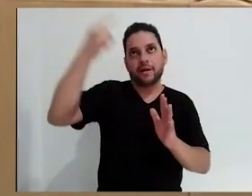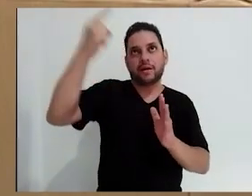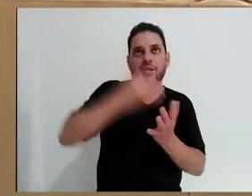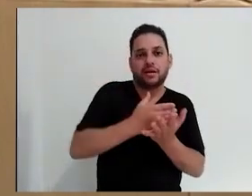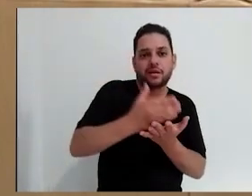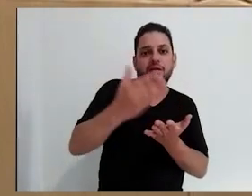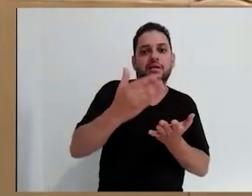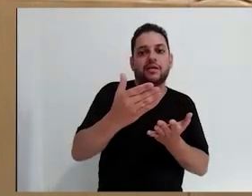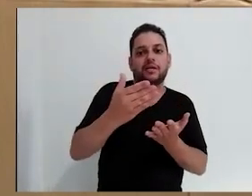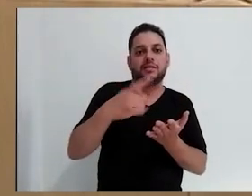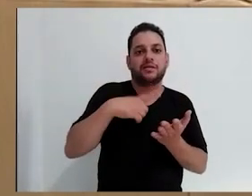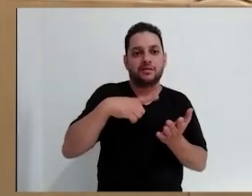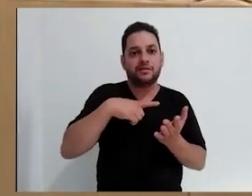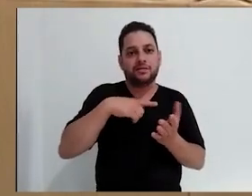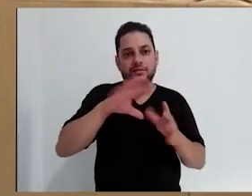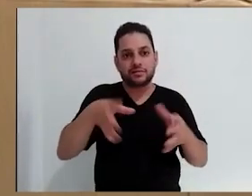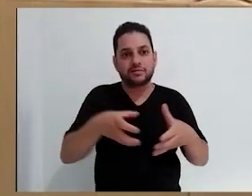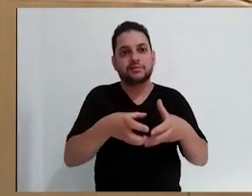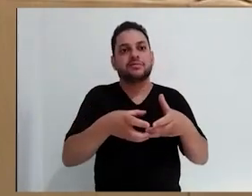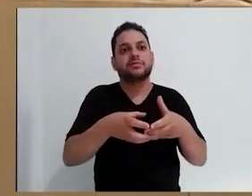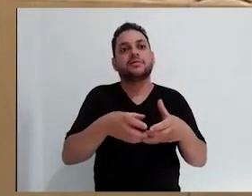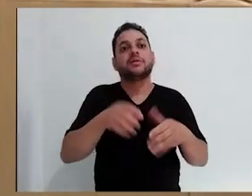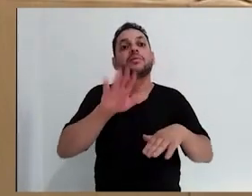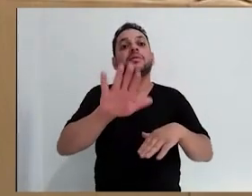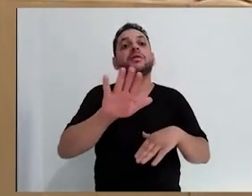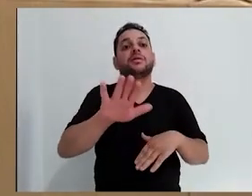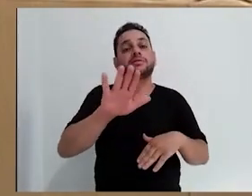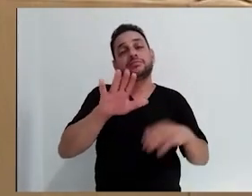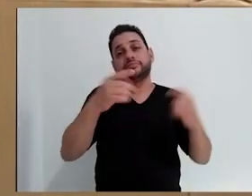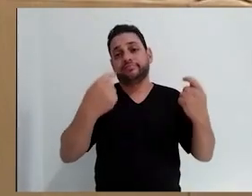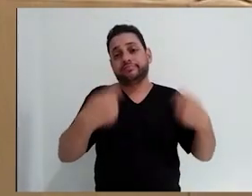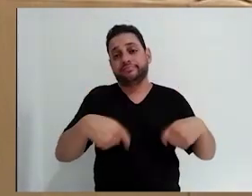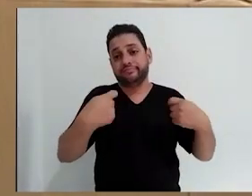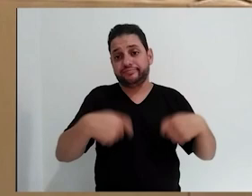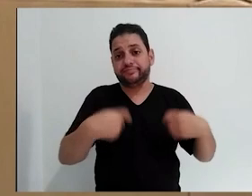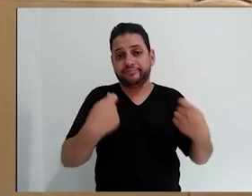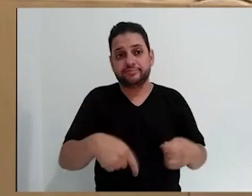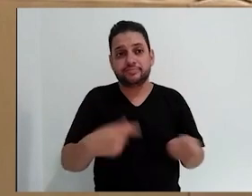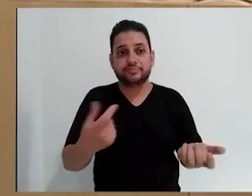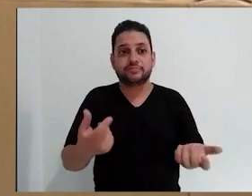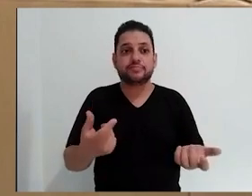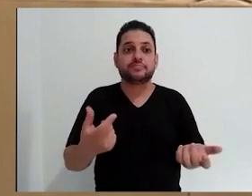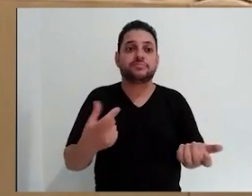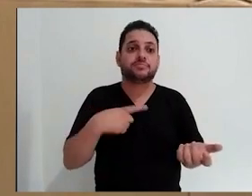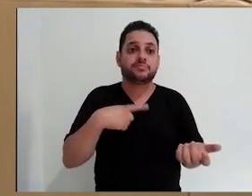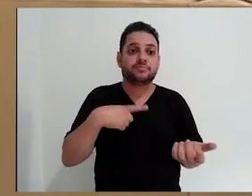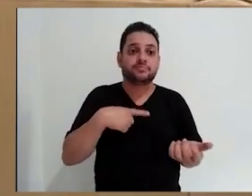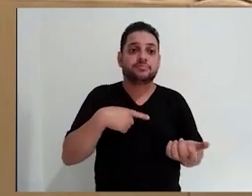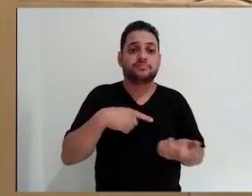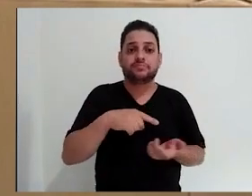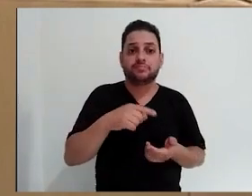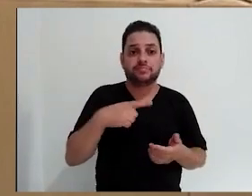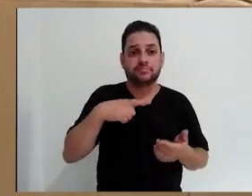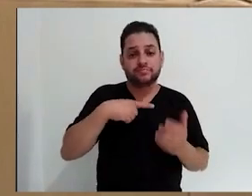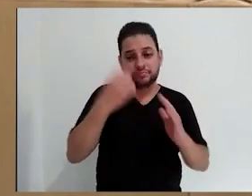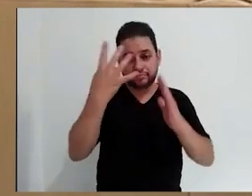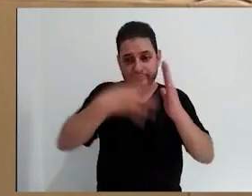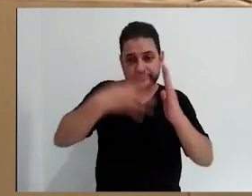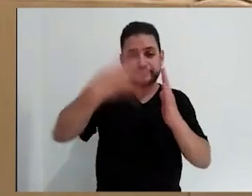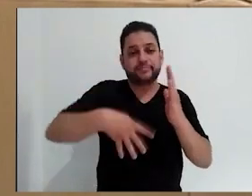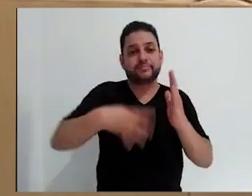de perícia para os núcleos. Mas demandaria formas mistas de realização dessas perícias,